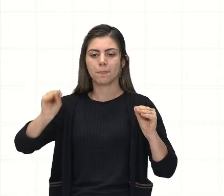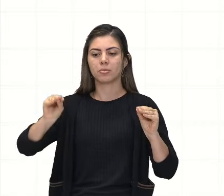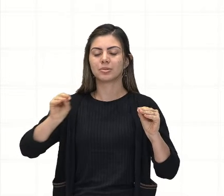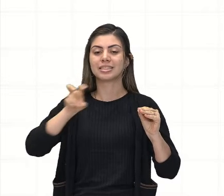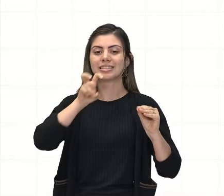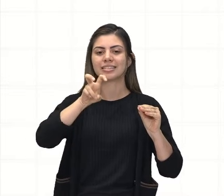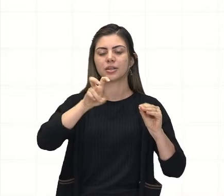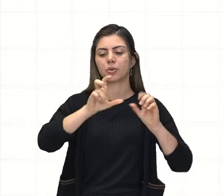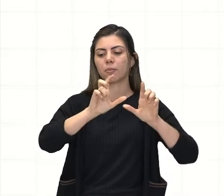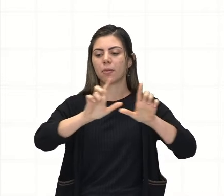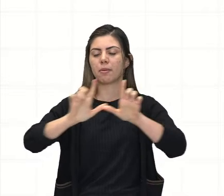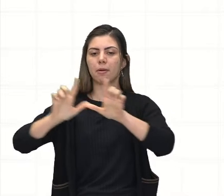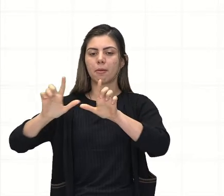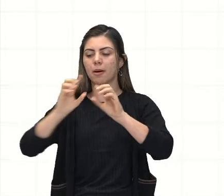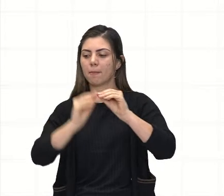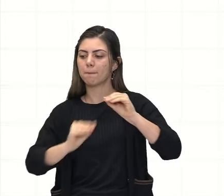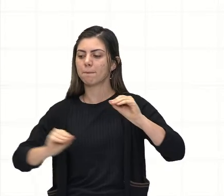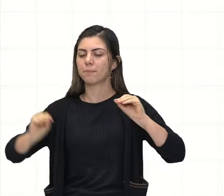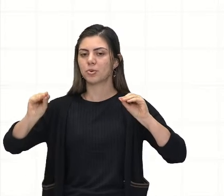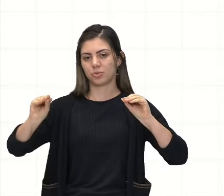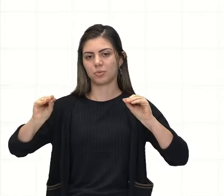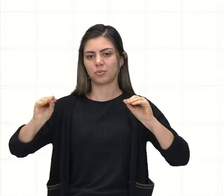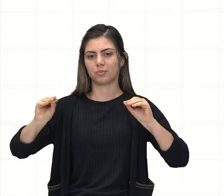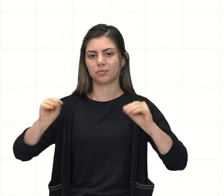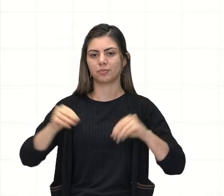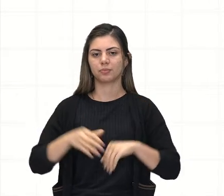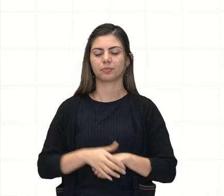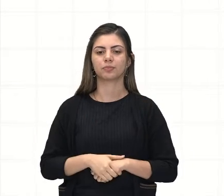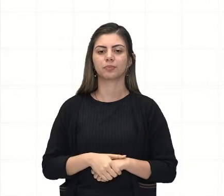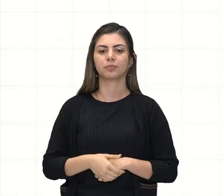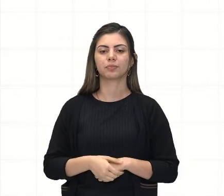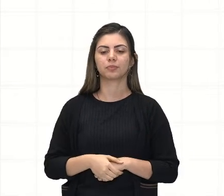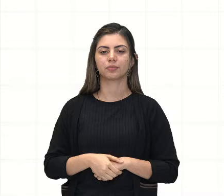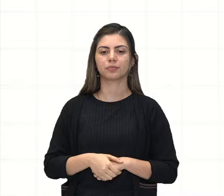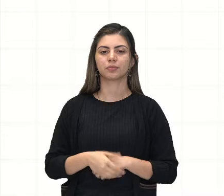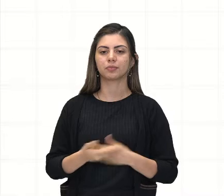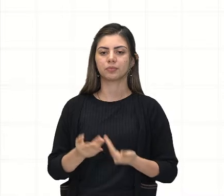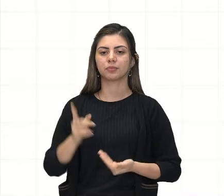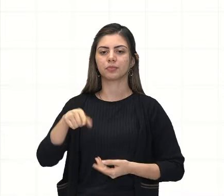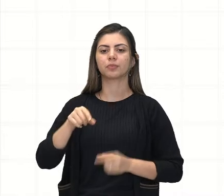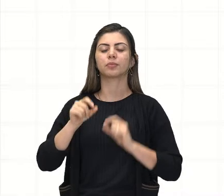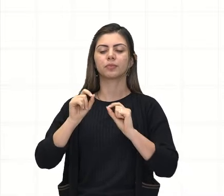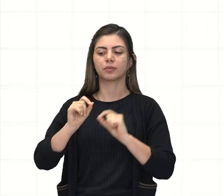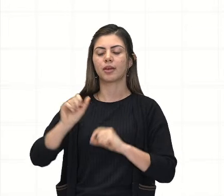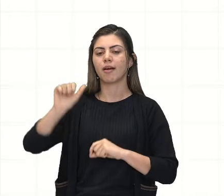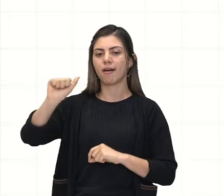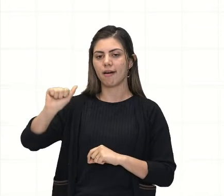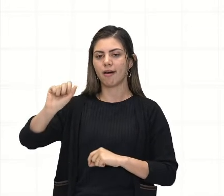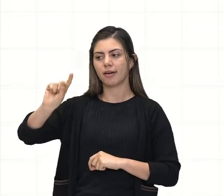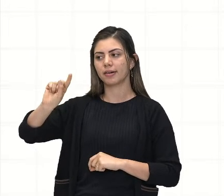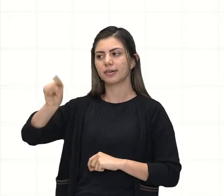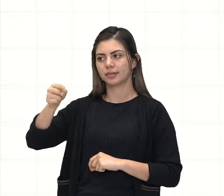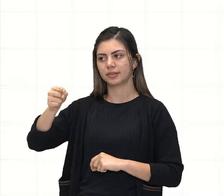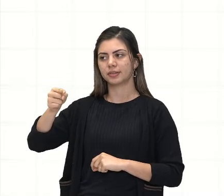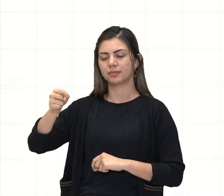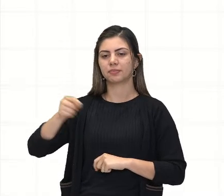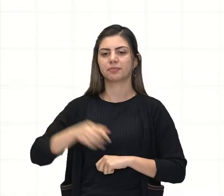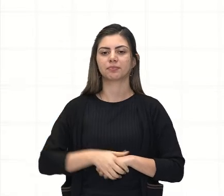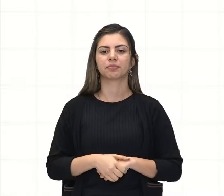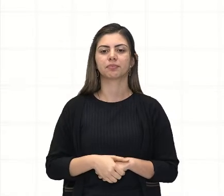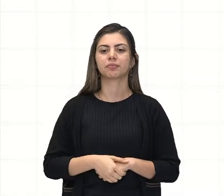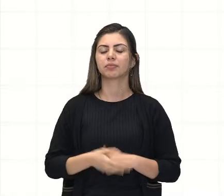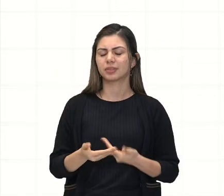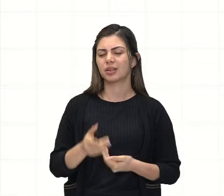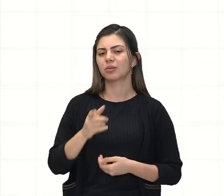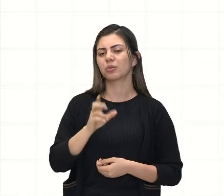para cá, né? Então, o que eu denomino ele? De um A', tá? Nós utilizamos muito isso em